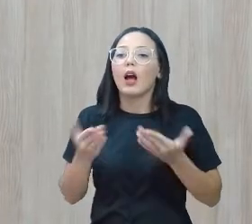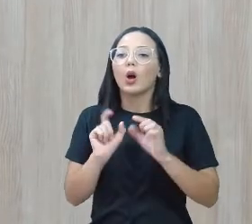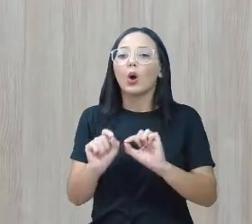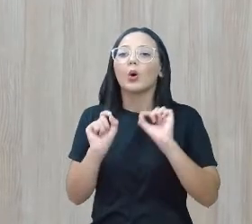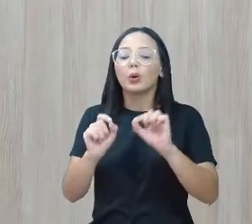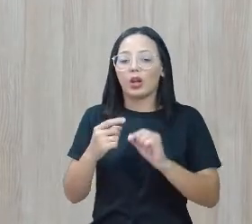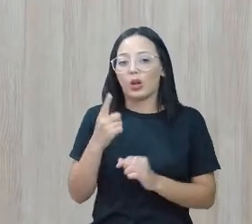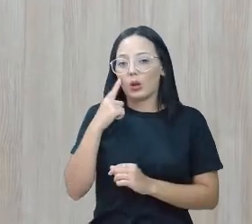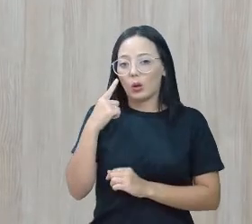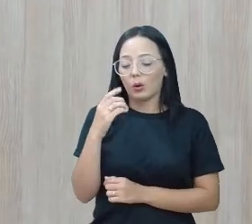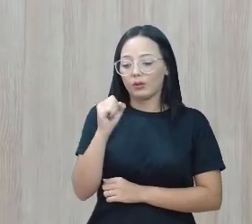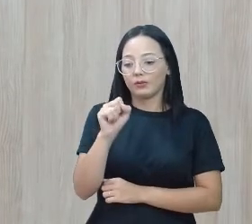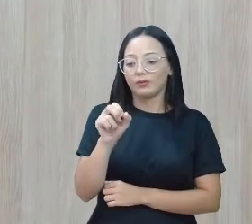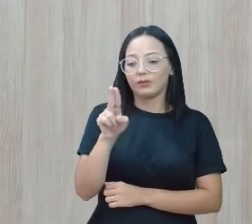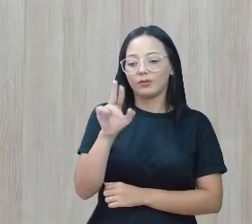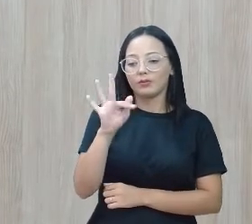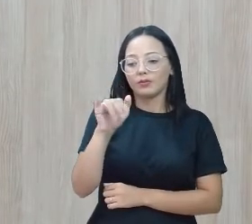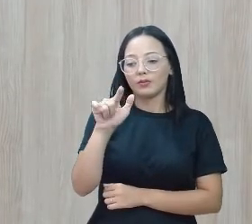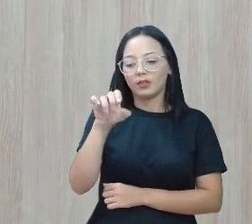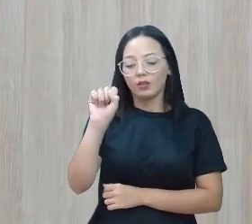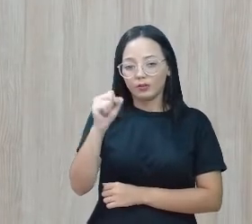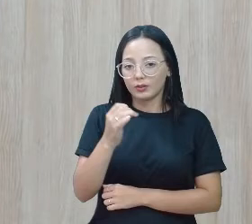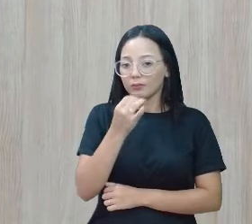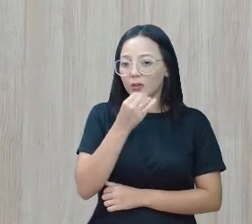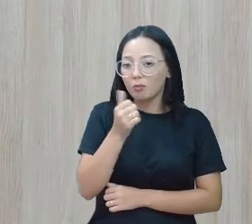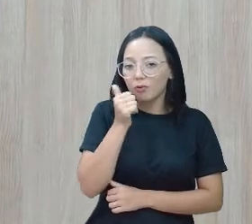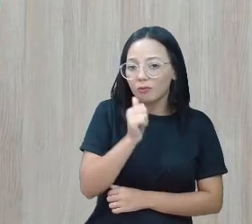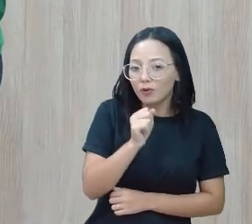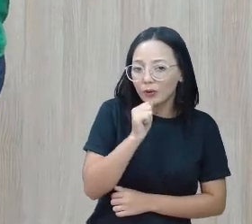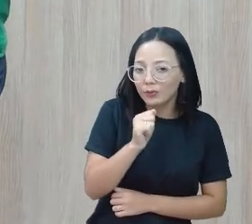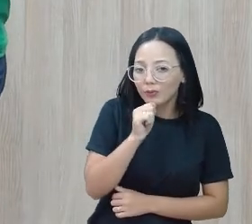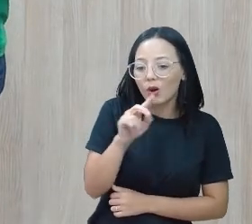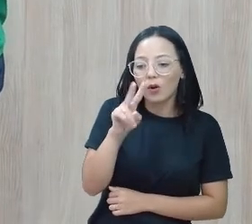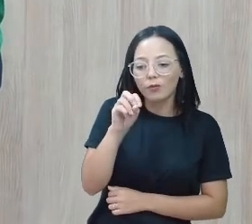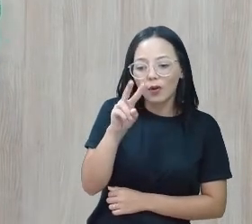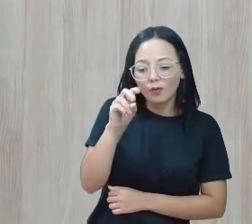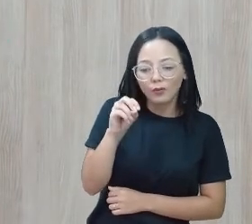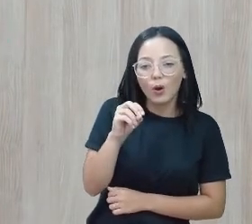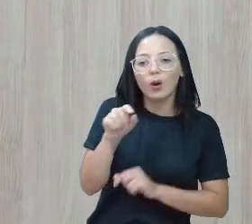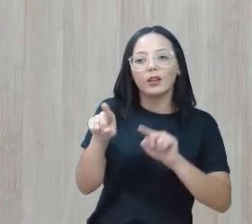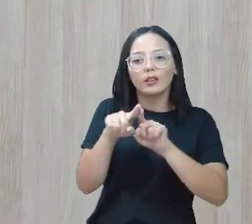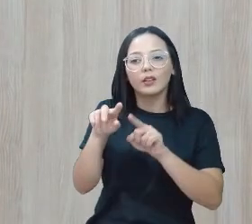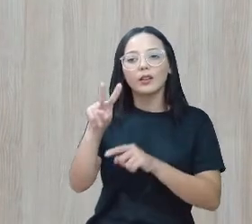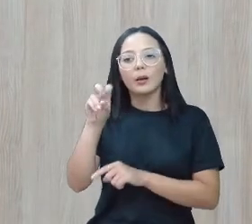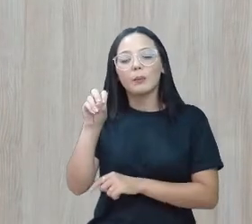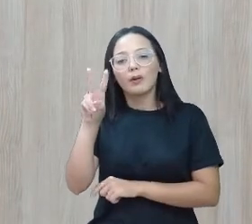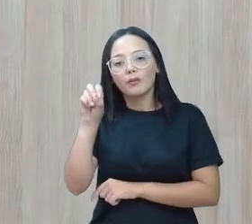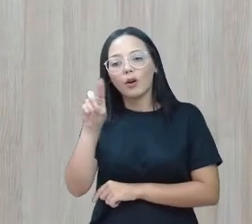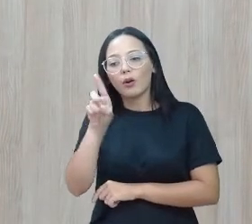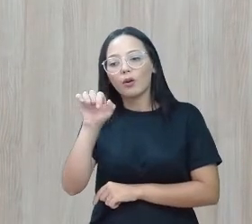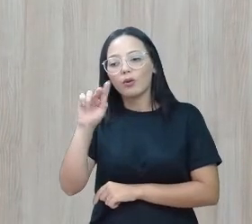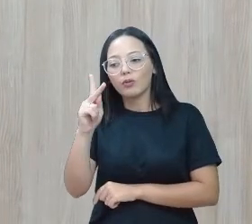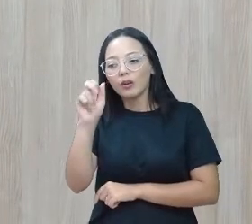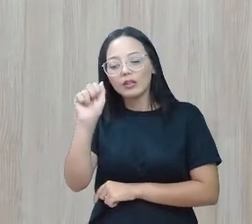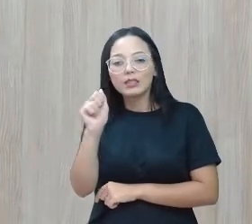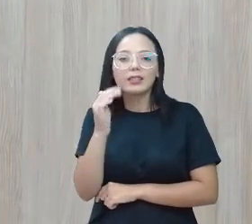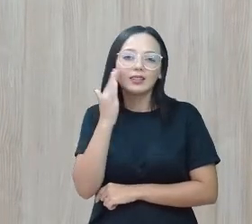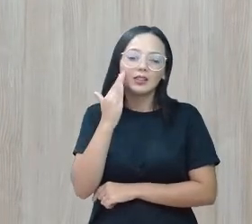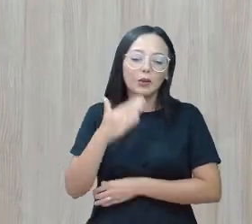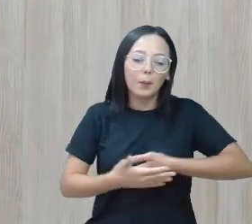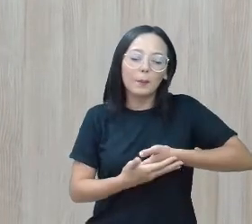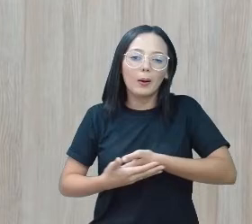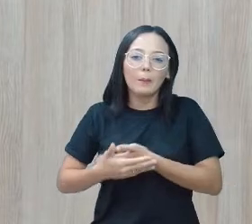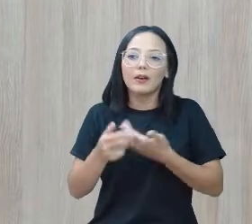sufixos diminutivos, não é? Vovó, vovozinha, não é tão legal quando a criança, um bebê,